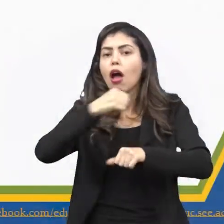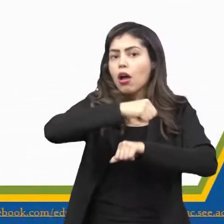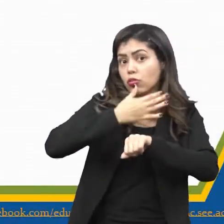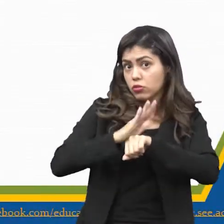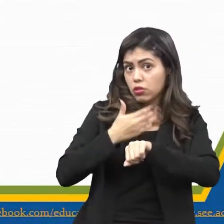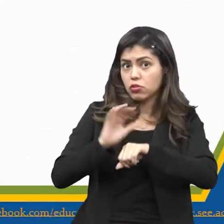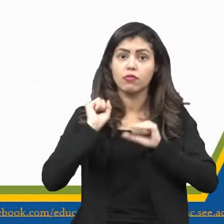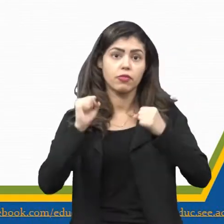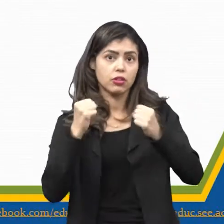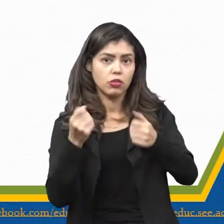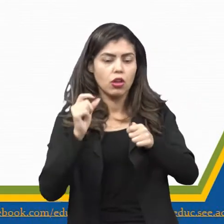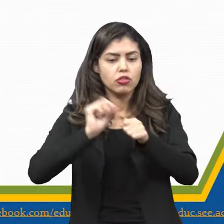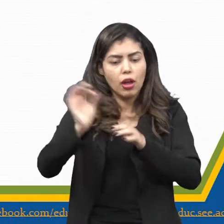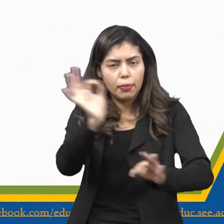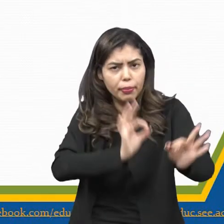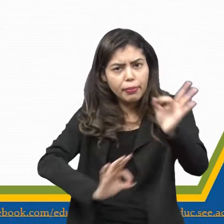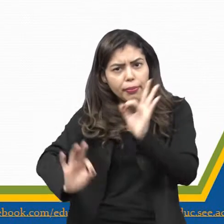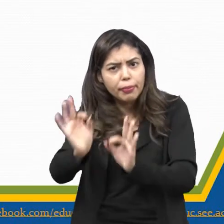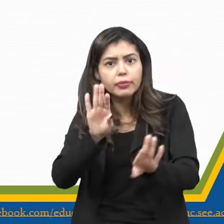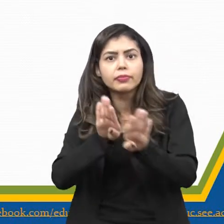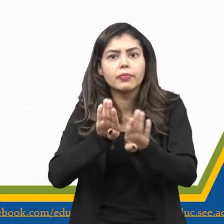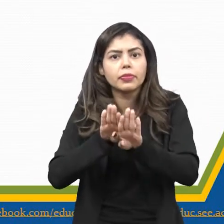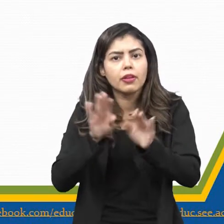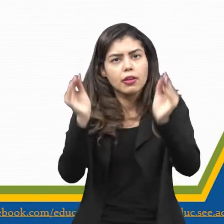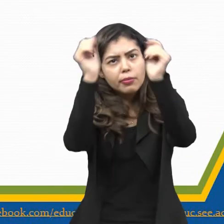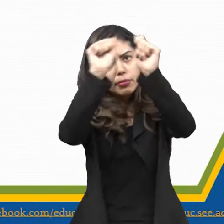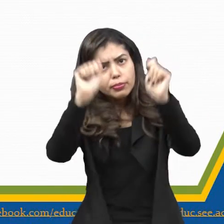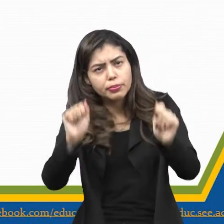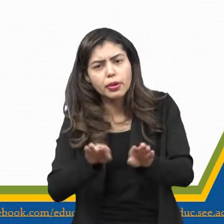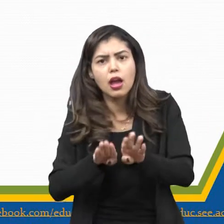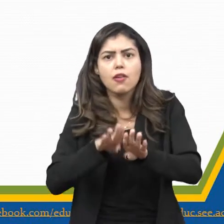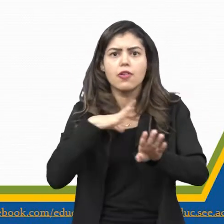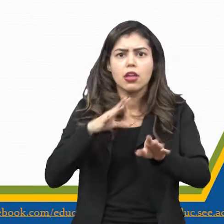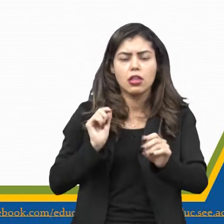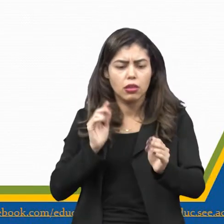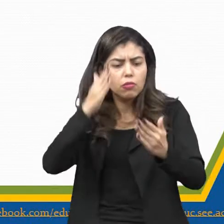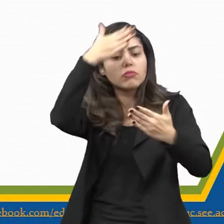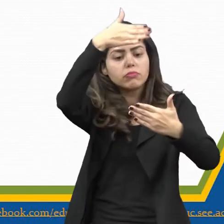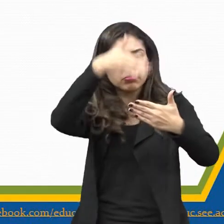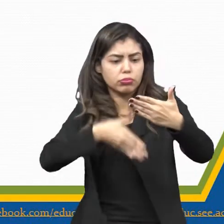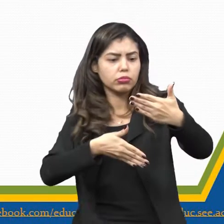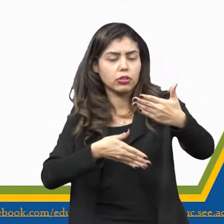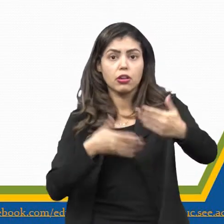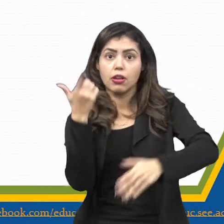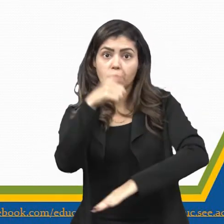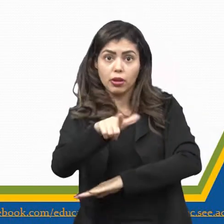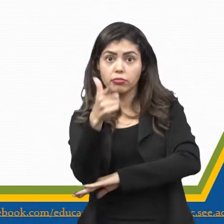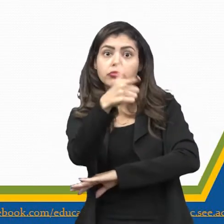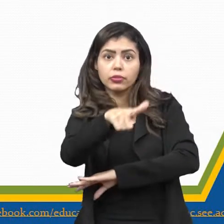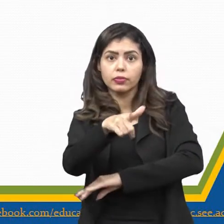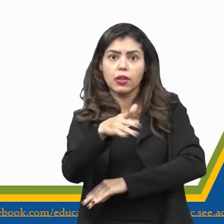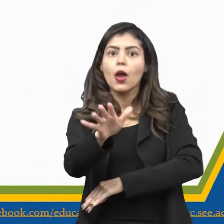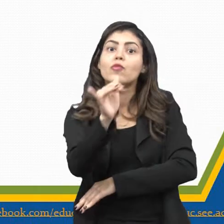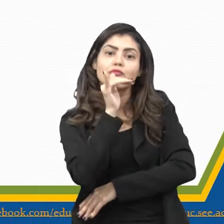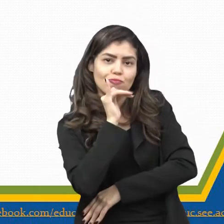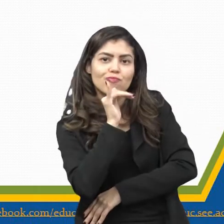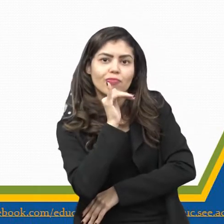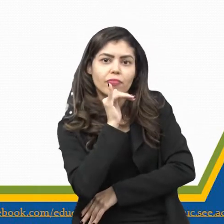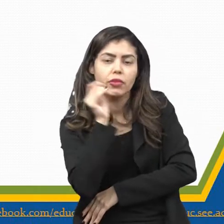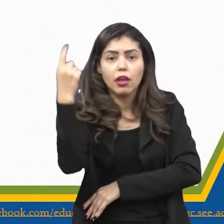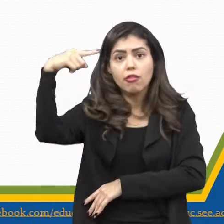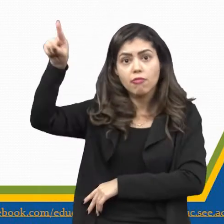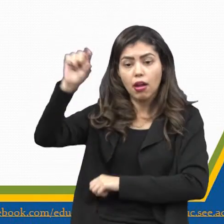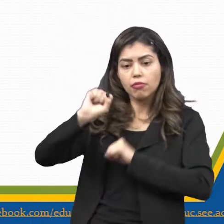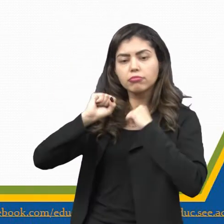já é uma atividade planejada, estruturada e que tem um certo padrão de repetição. Por exemplo, as pessoas que vão